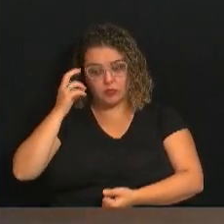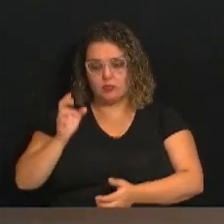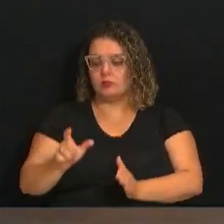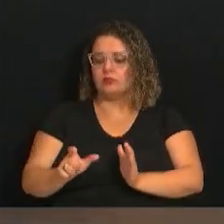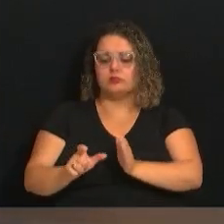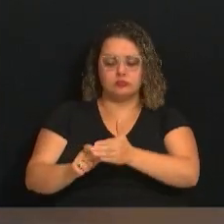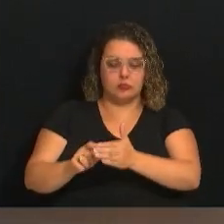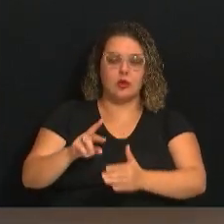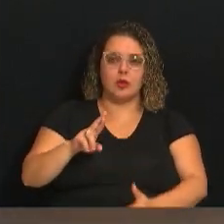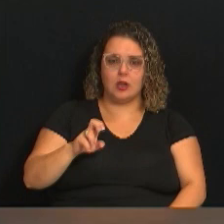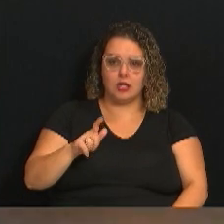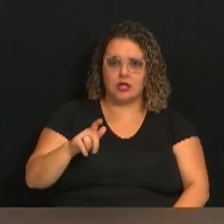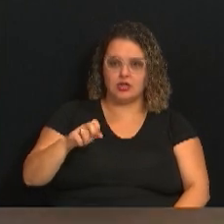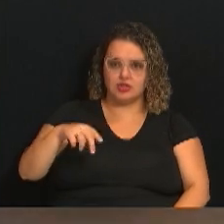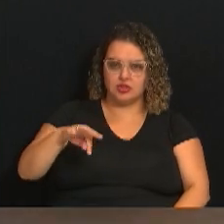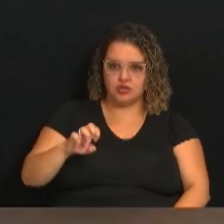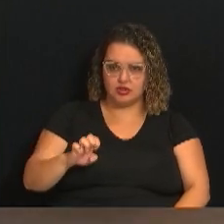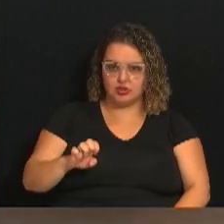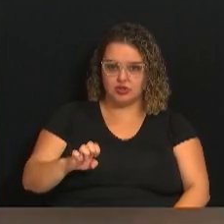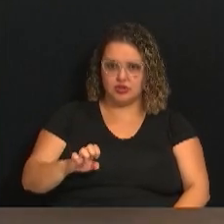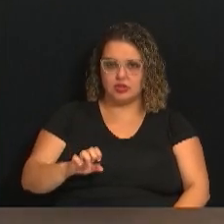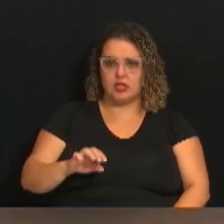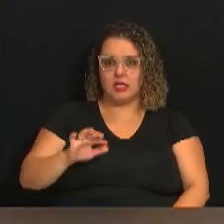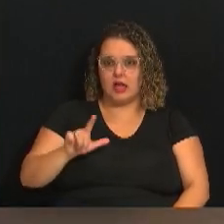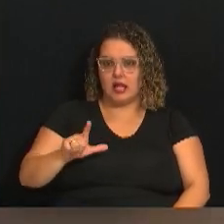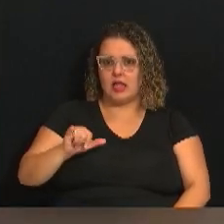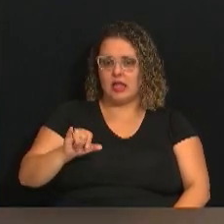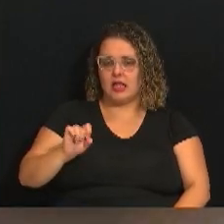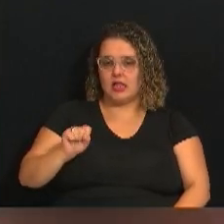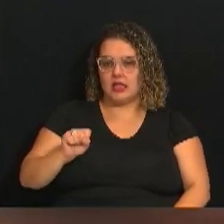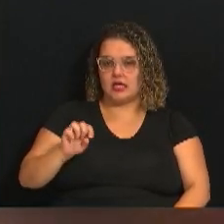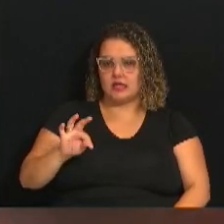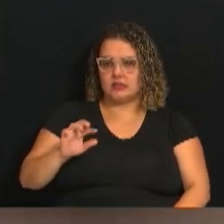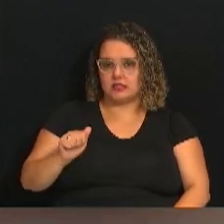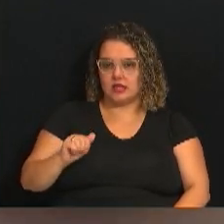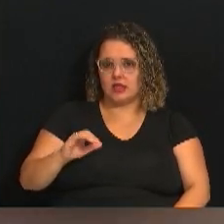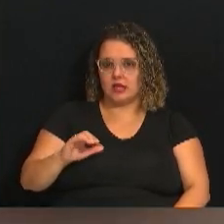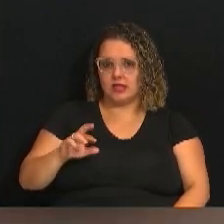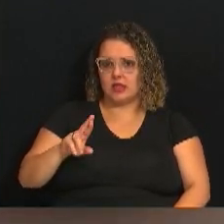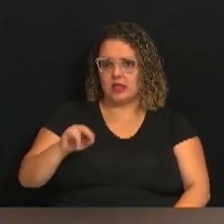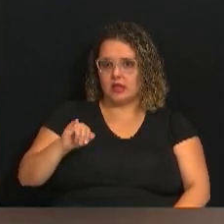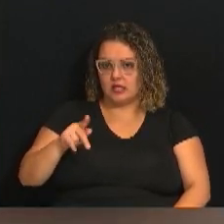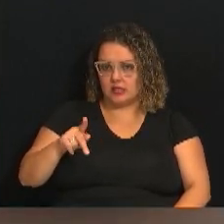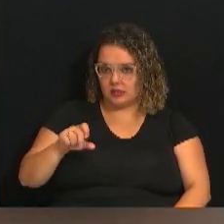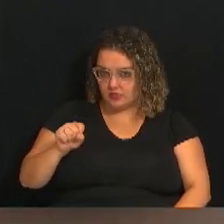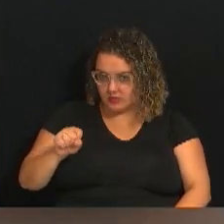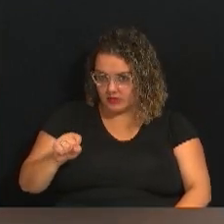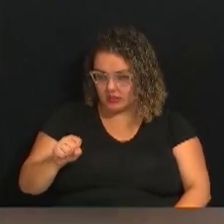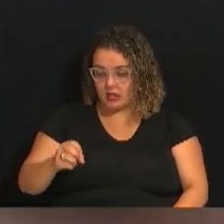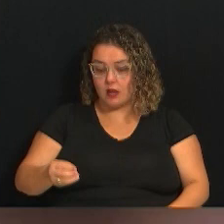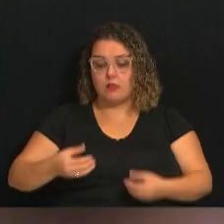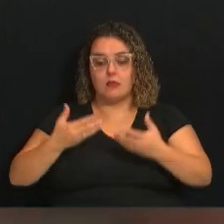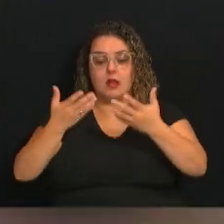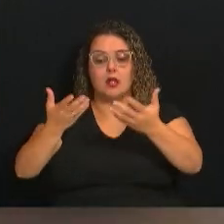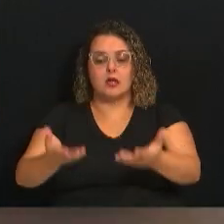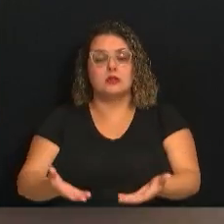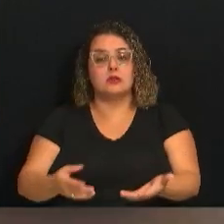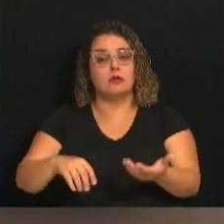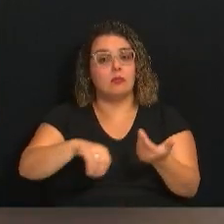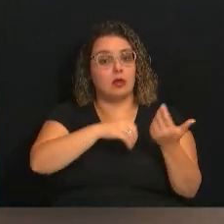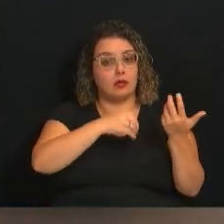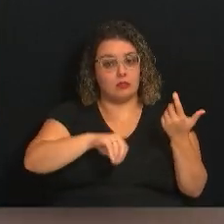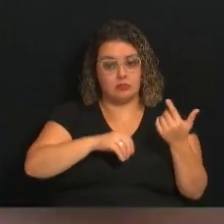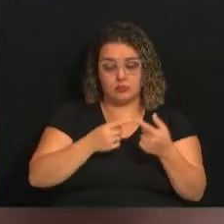dará a partir de lista tríplice apresentada pela Associação dos Músicos. Então, esse critério